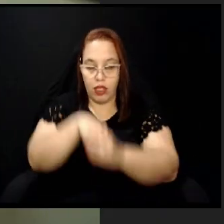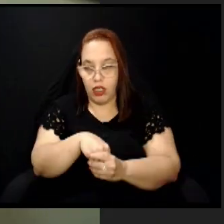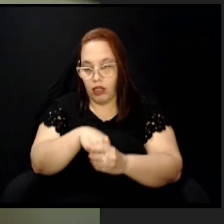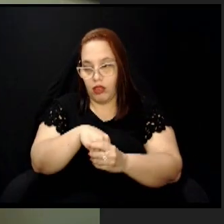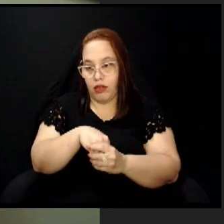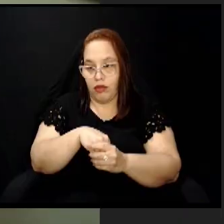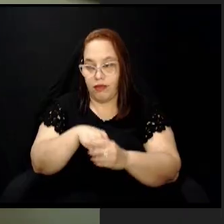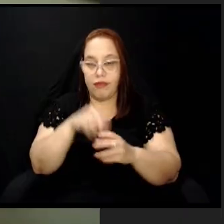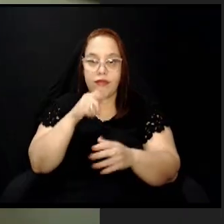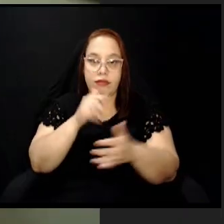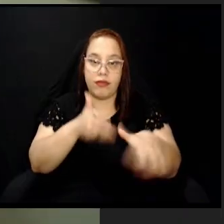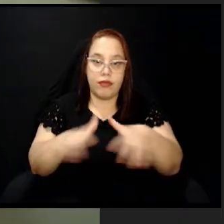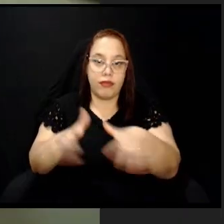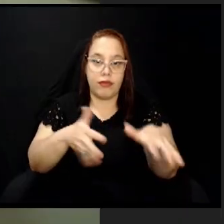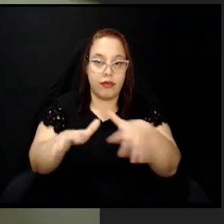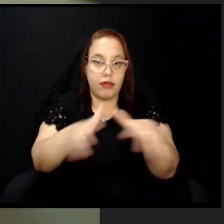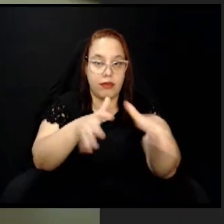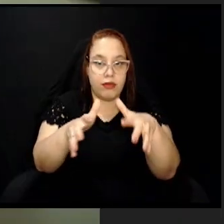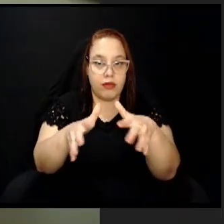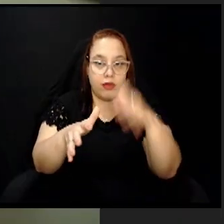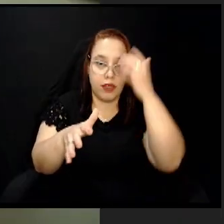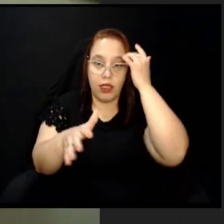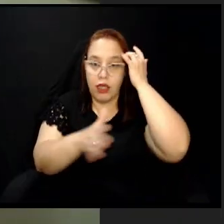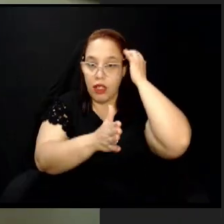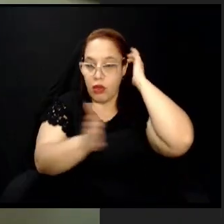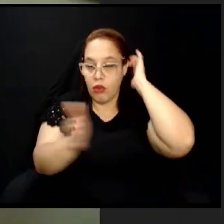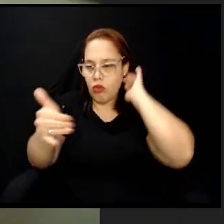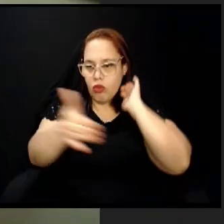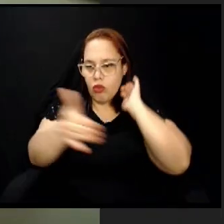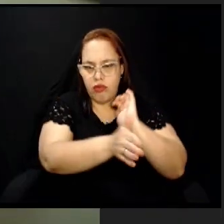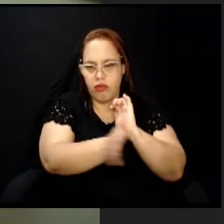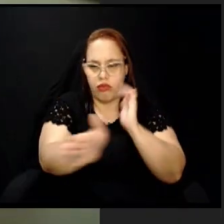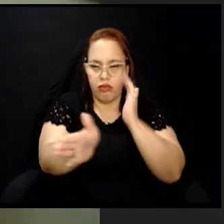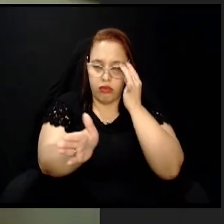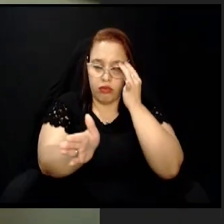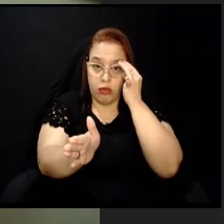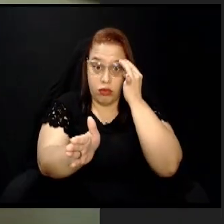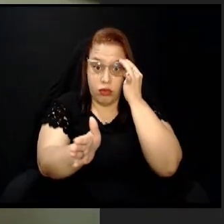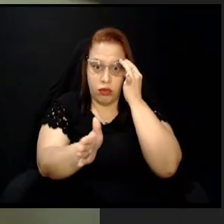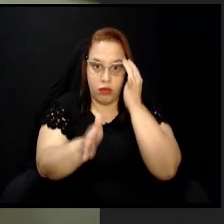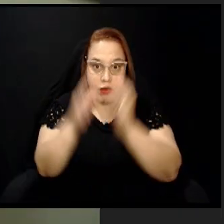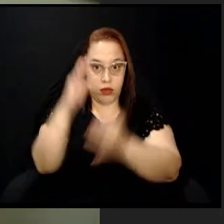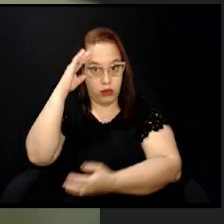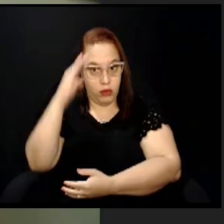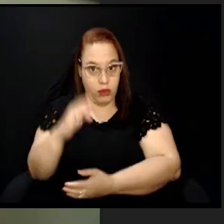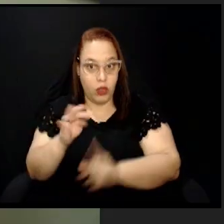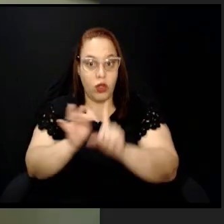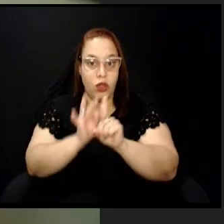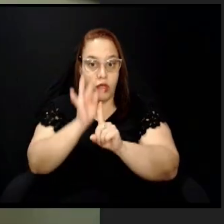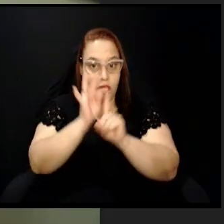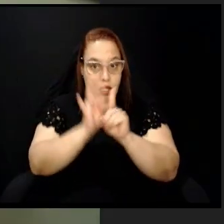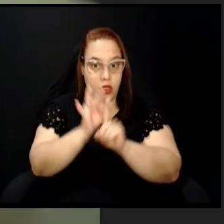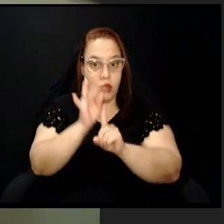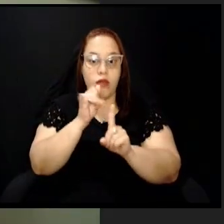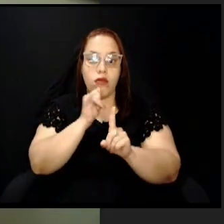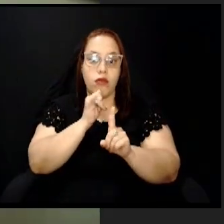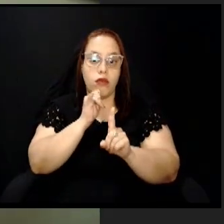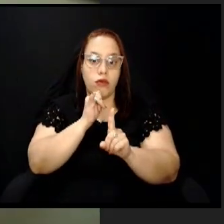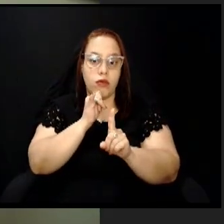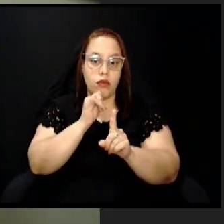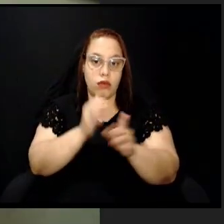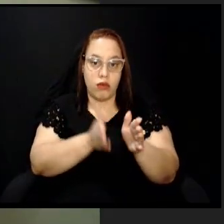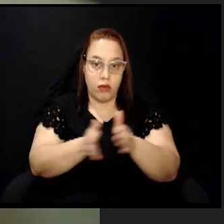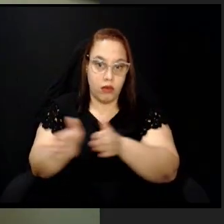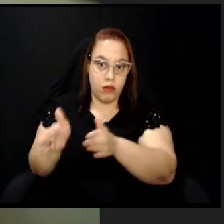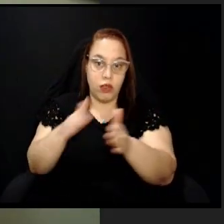E se essas estradas, por algum motivo, mudam a rota, por conta principalmente de temperatura, por exemplo, e elas alteram